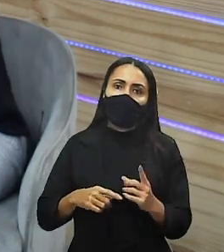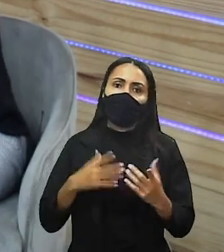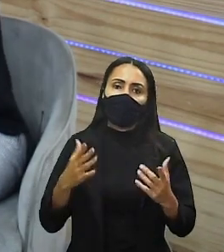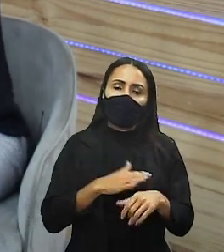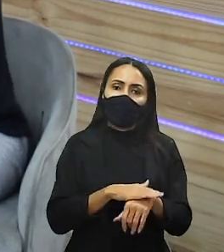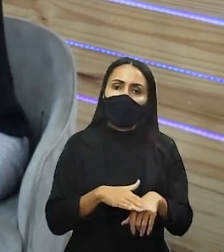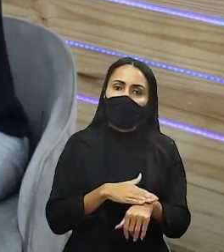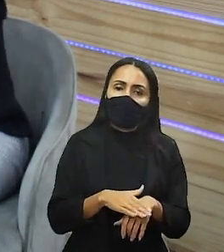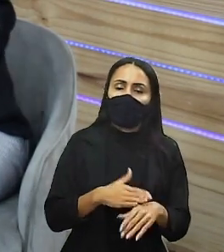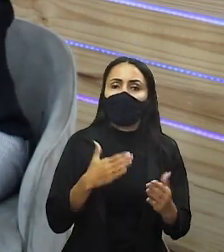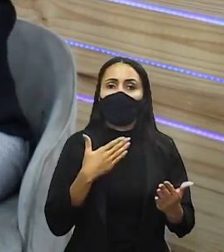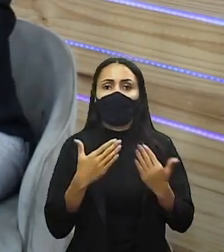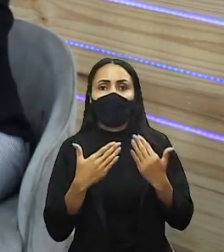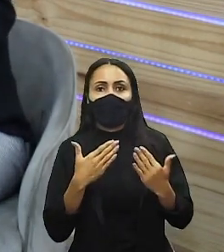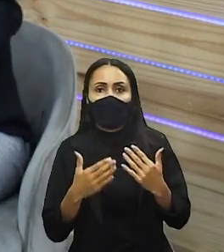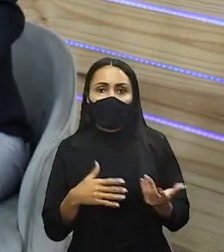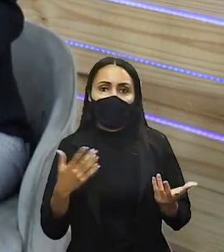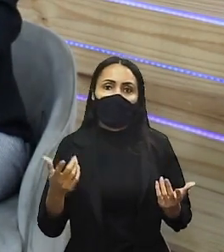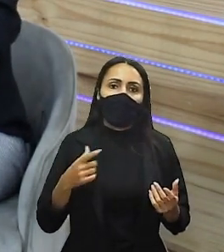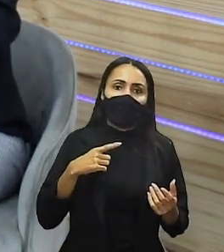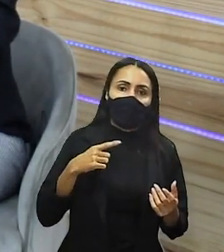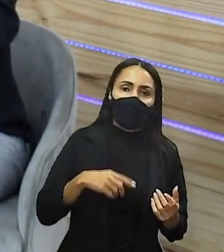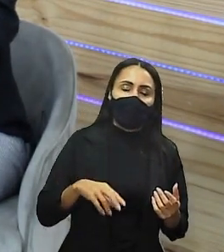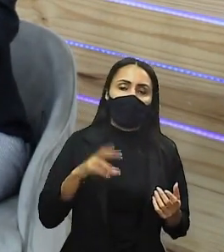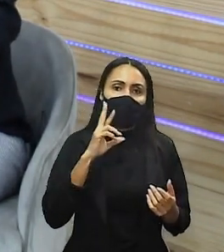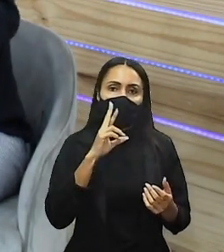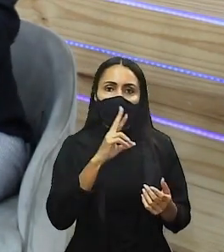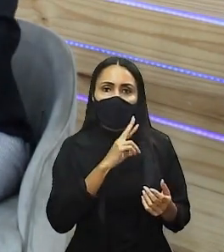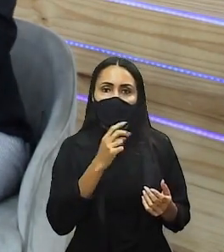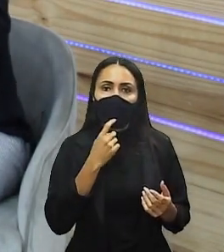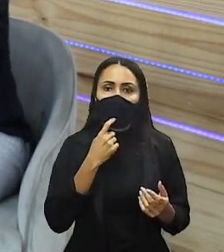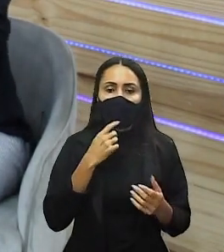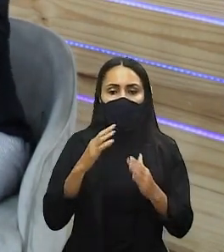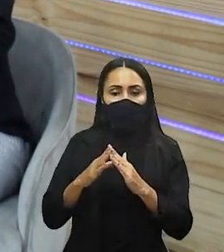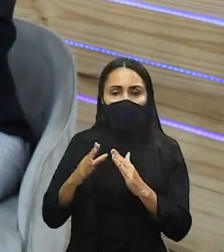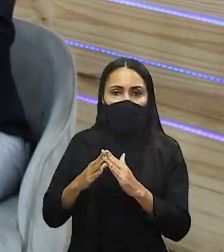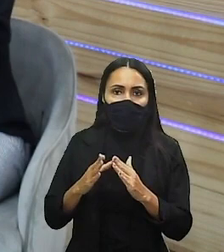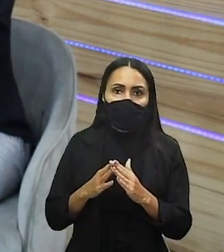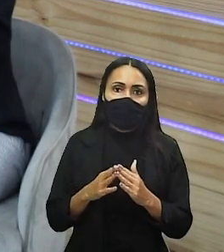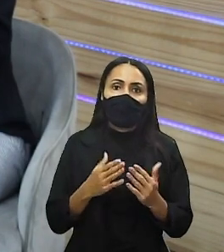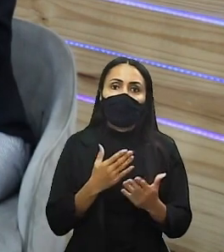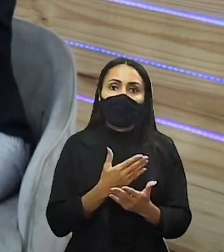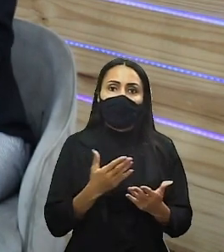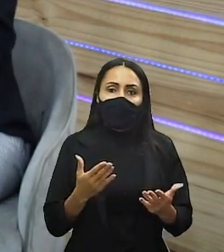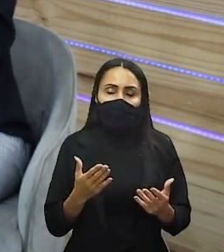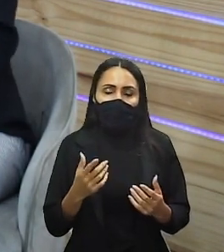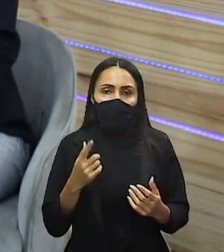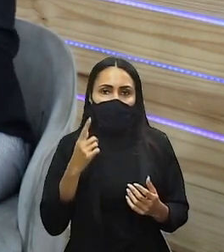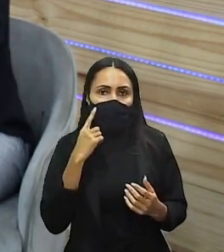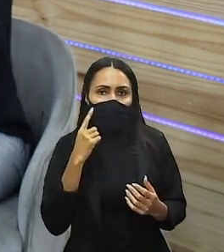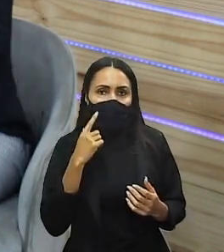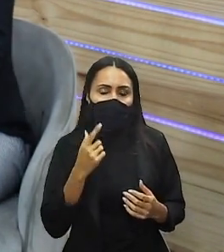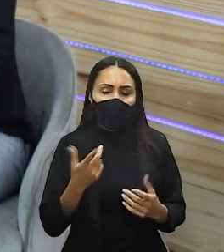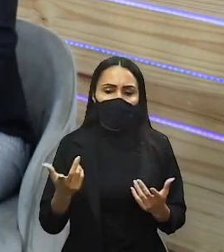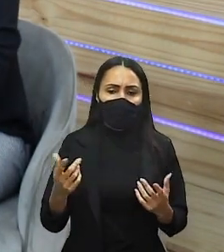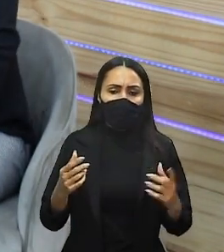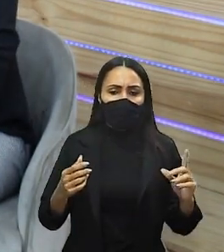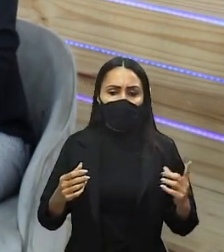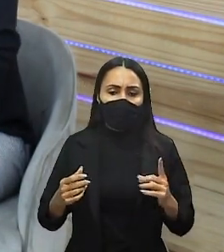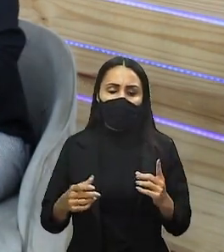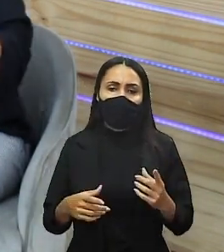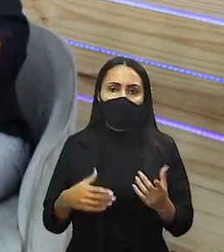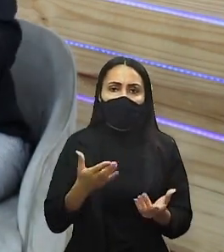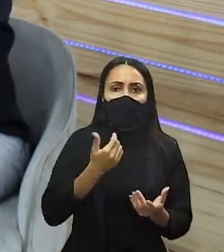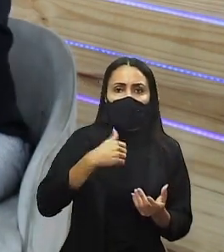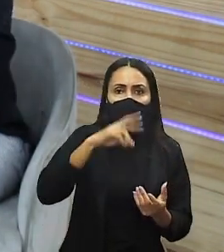conversar, saber. Tem um restaurante lá perto de casa que a senhora, eu nunca tinha visto isso, mas nesse restaurante é assim: você chega, começa o almoço